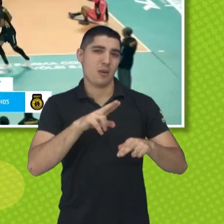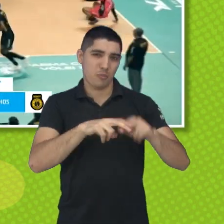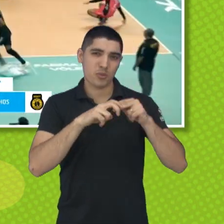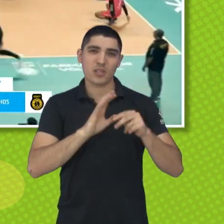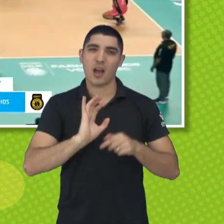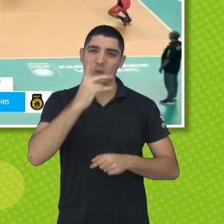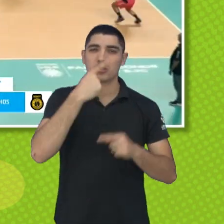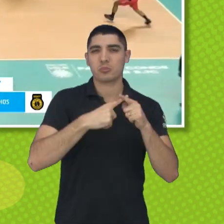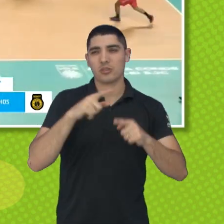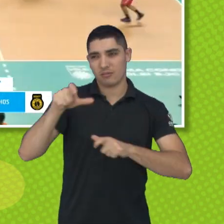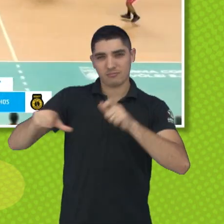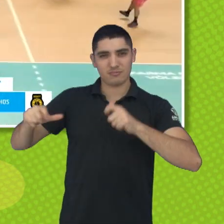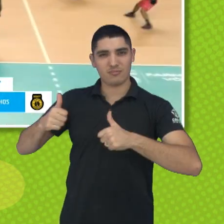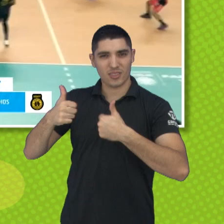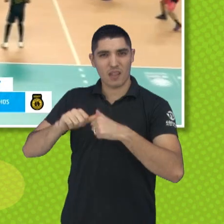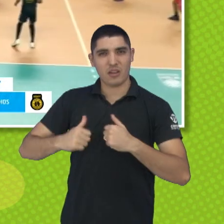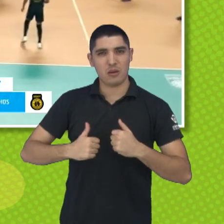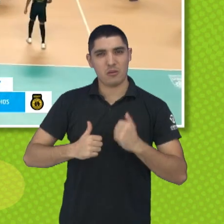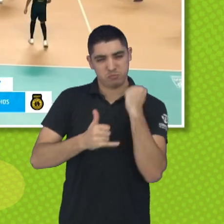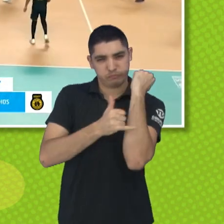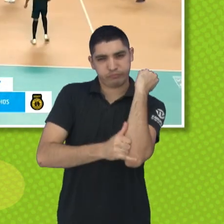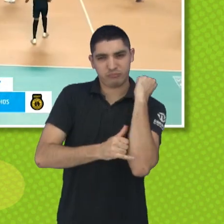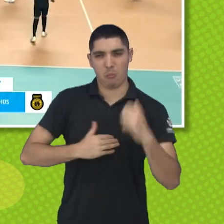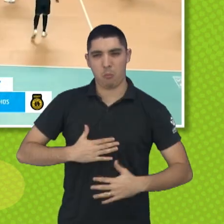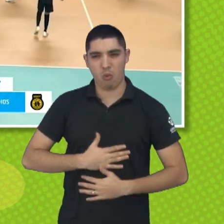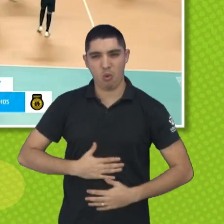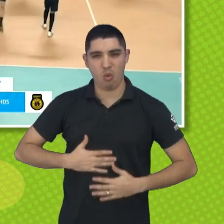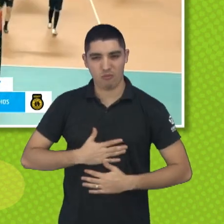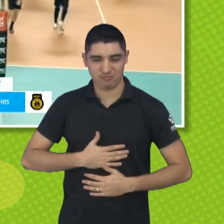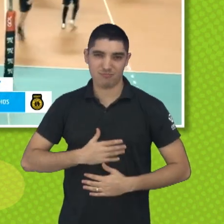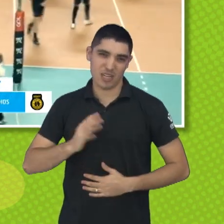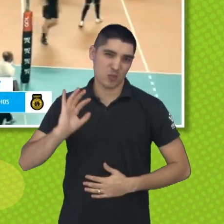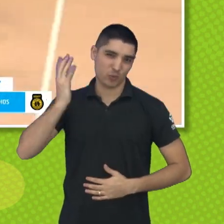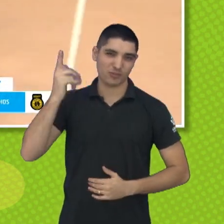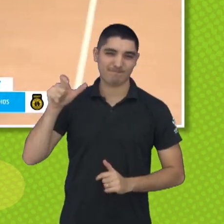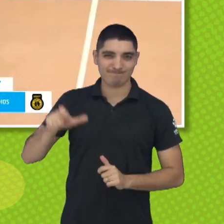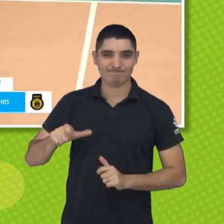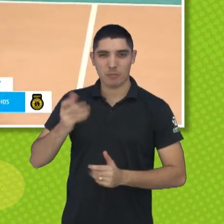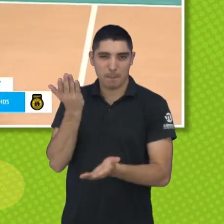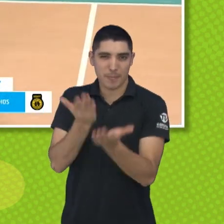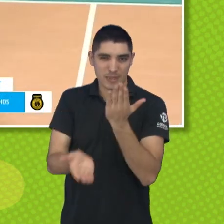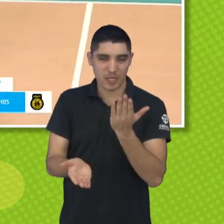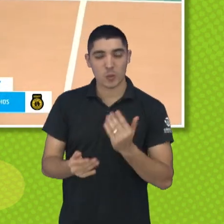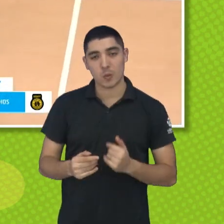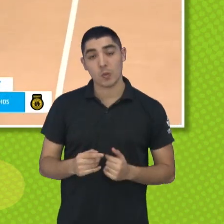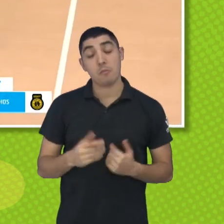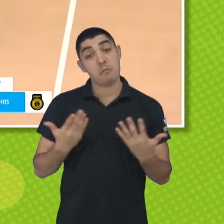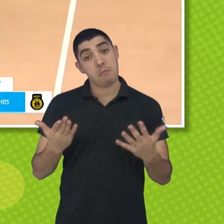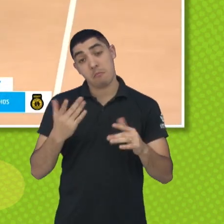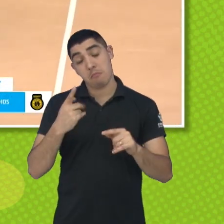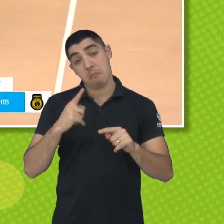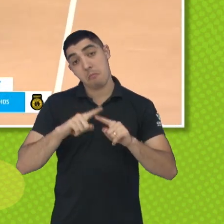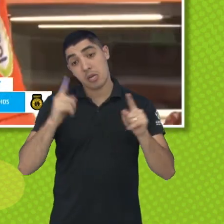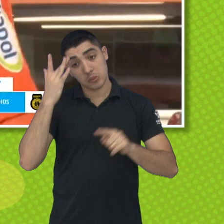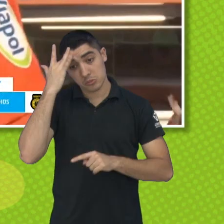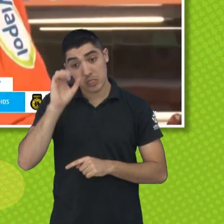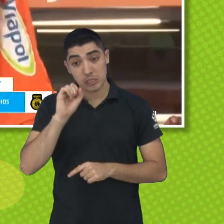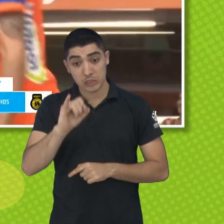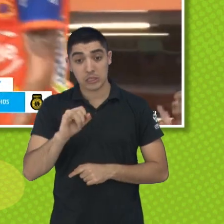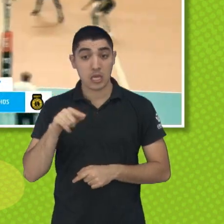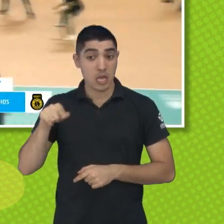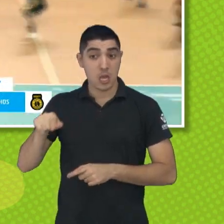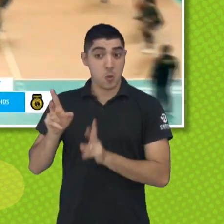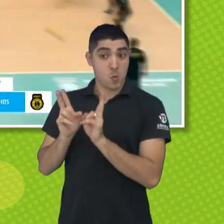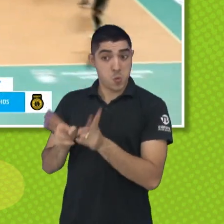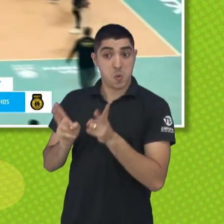acabou prejudicando os jogadores do São José. Agora, não sei se esse problema ainda persiste, né, ou se foi